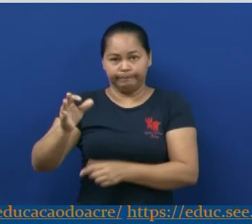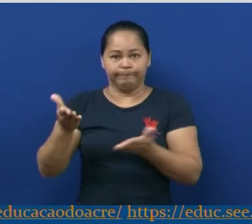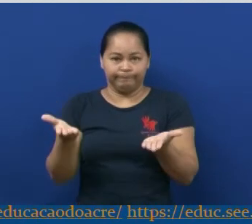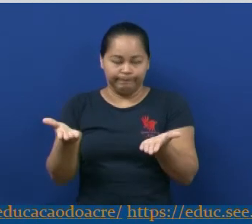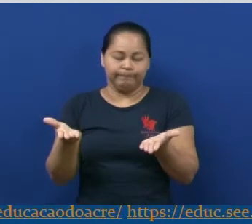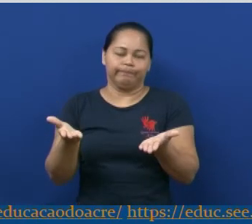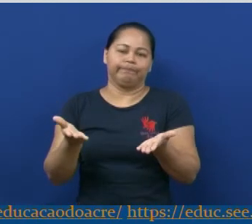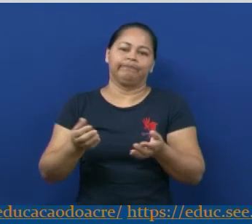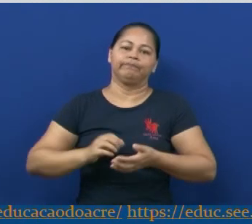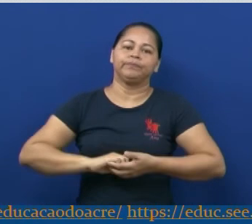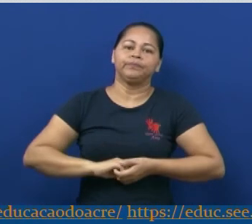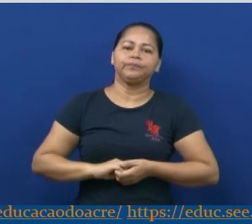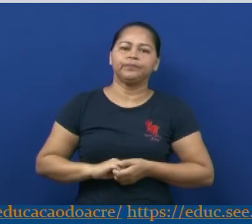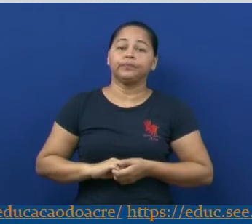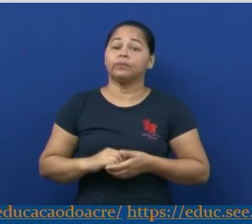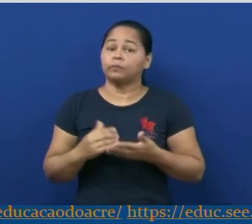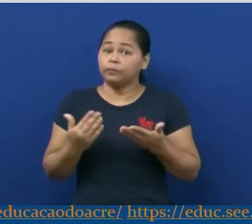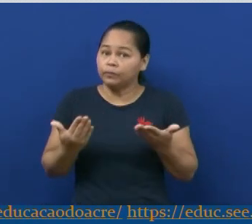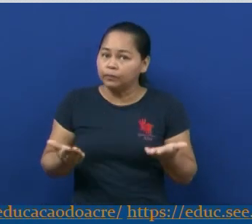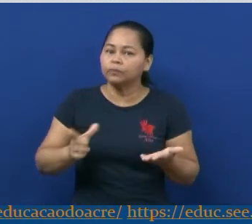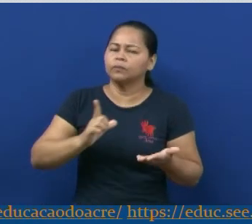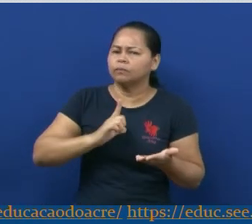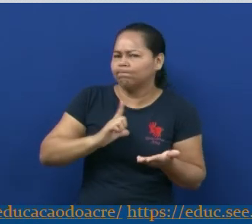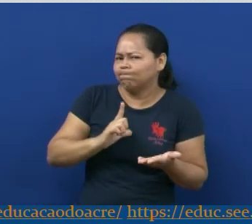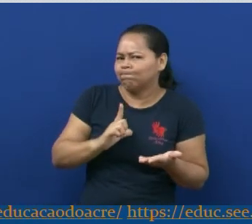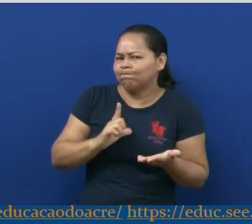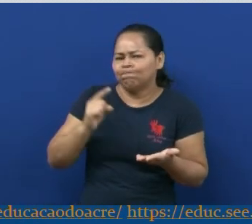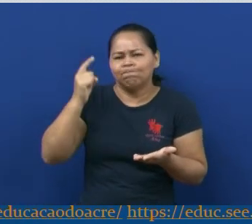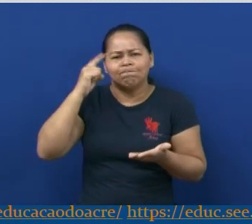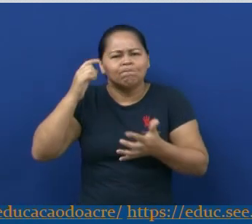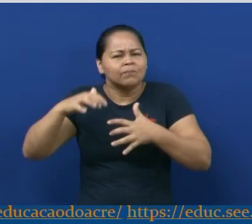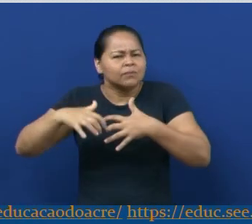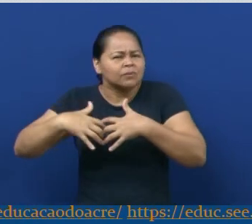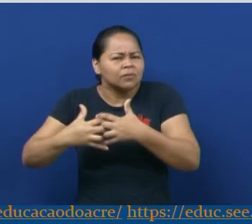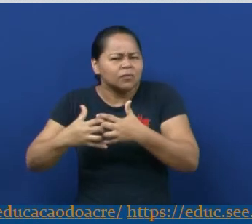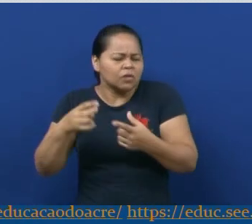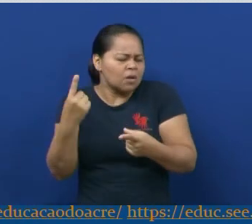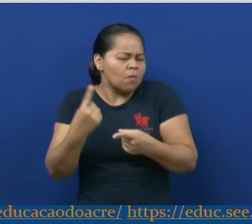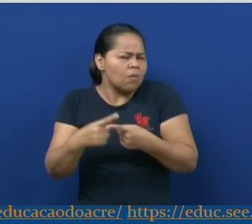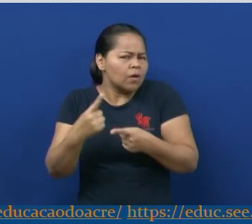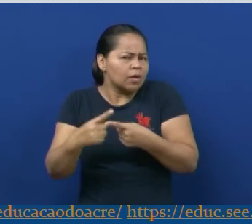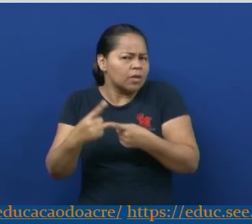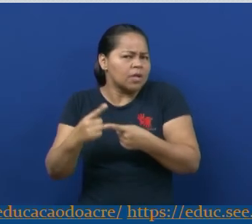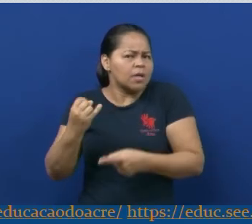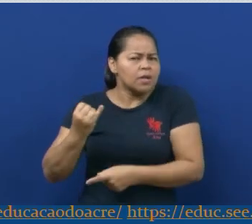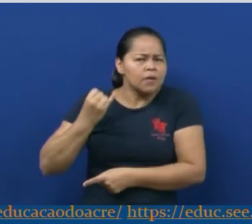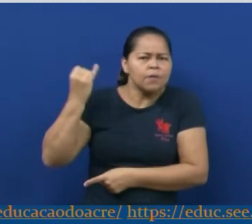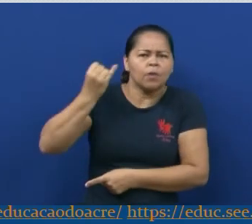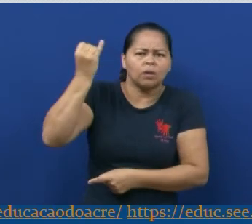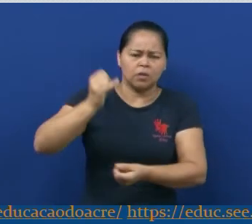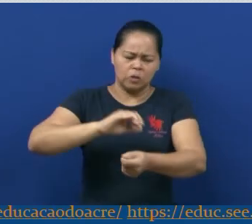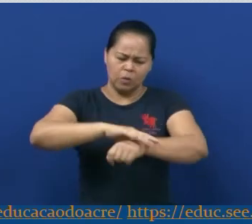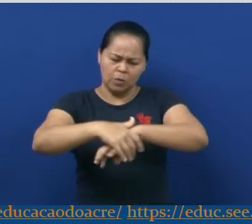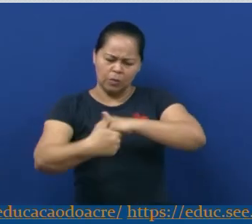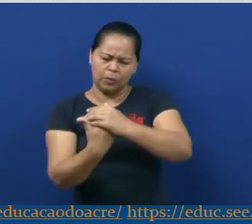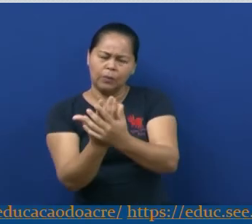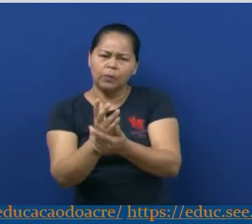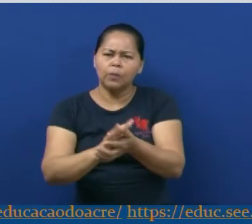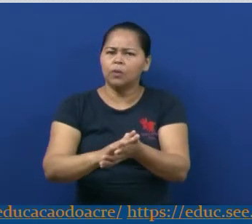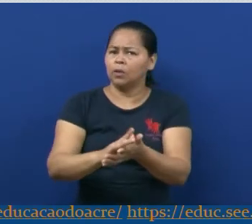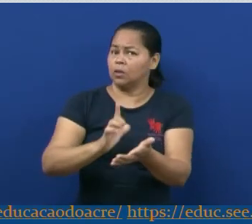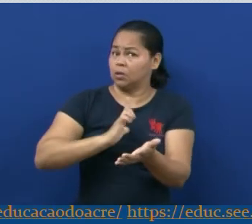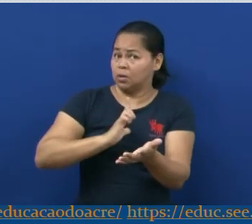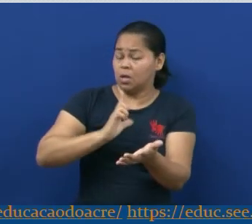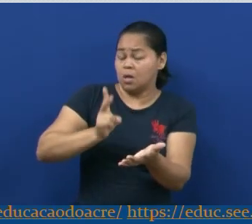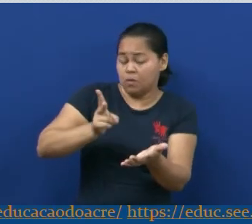E aí, nós temos o seguinte questionamento: por que é tão importante lavar as mãos com água e sabão